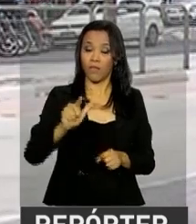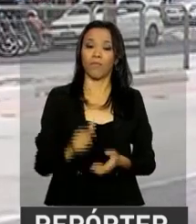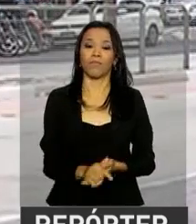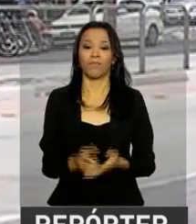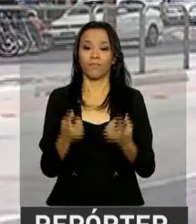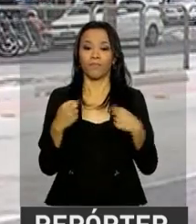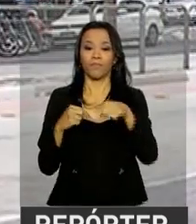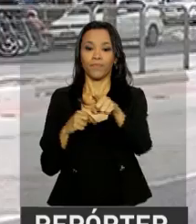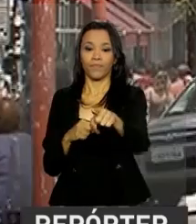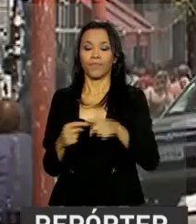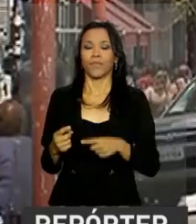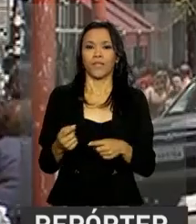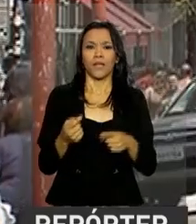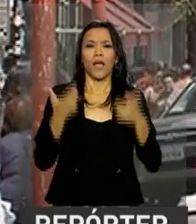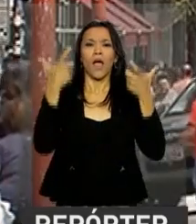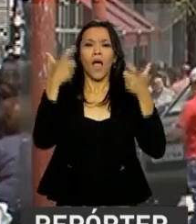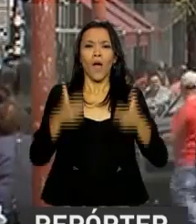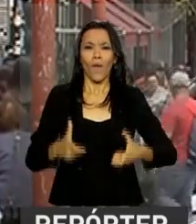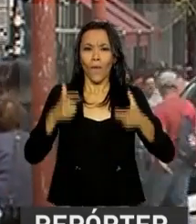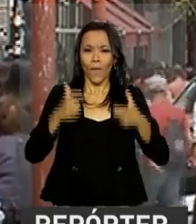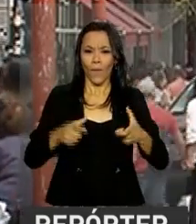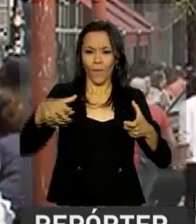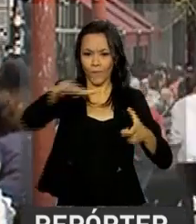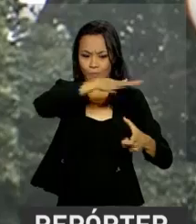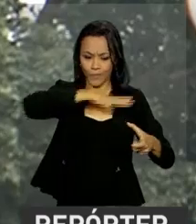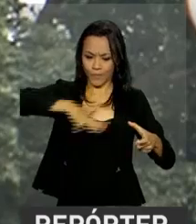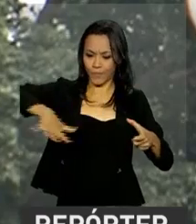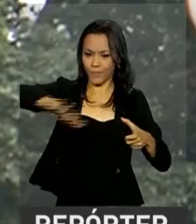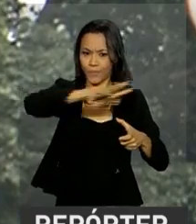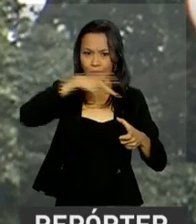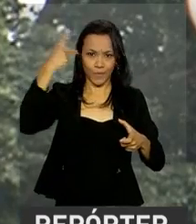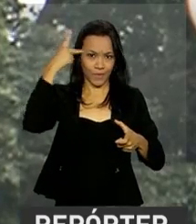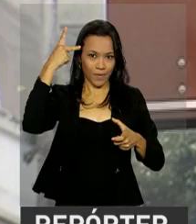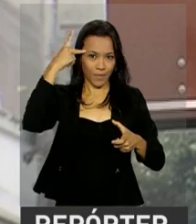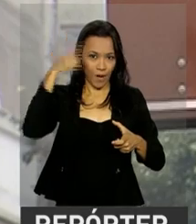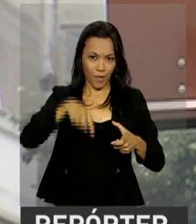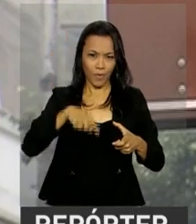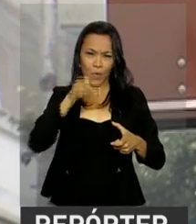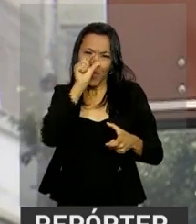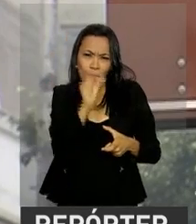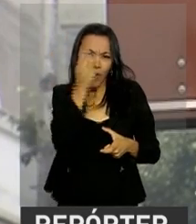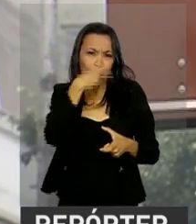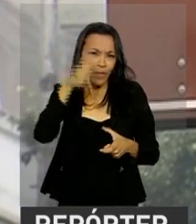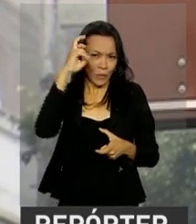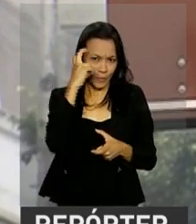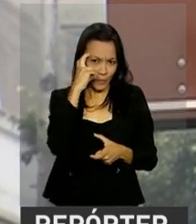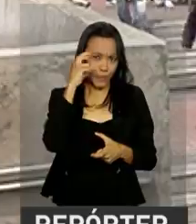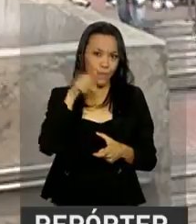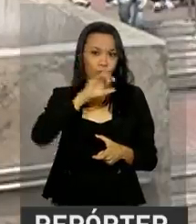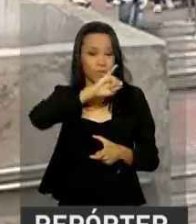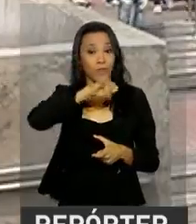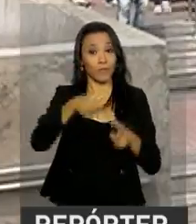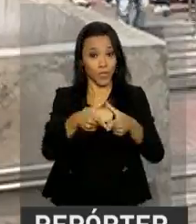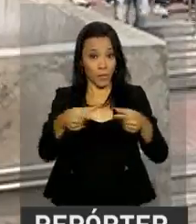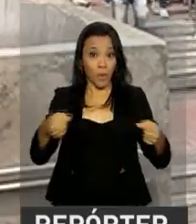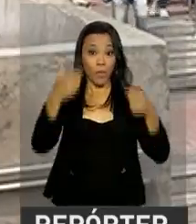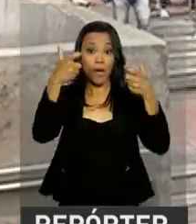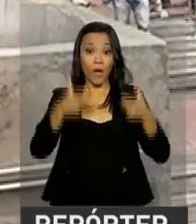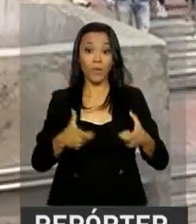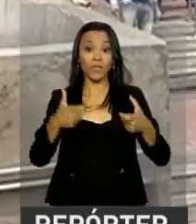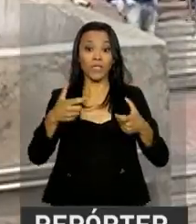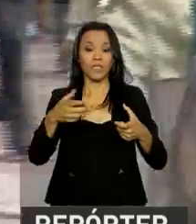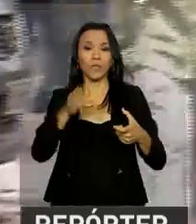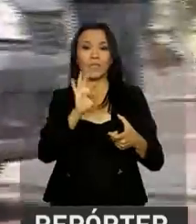No coração da maior cidade brasileira, um pouquinho do Japão. O bairro da Liberdade, no centro de São Paulo,